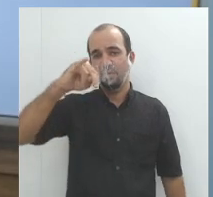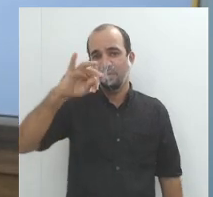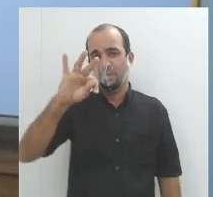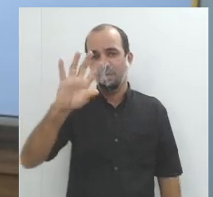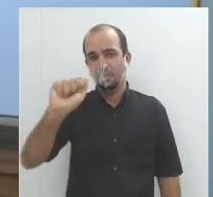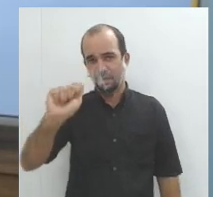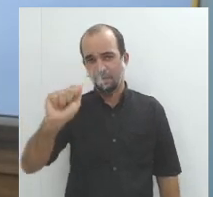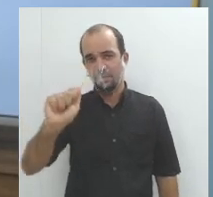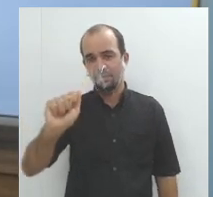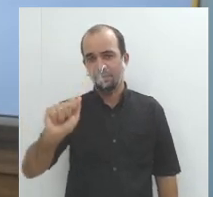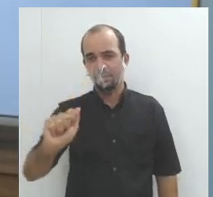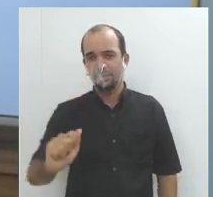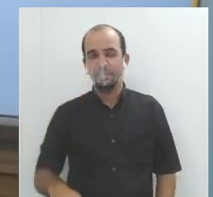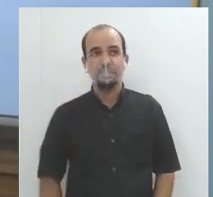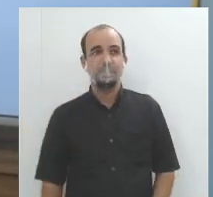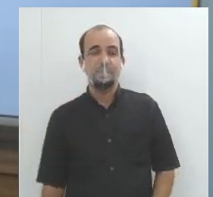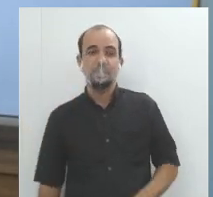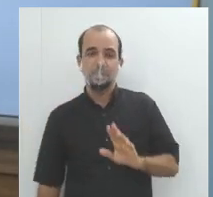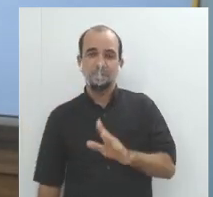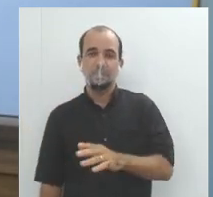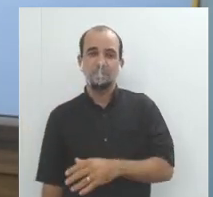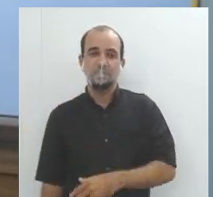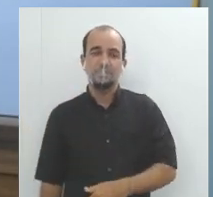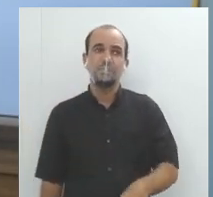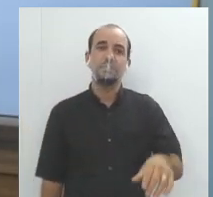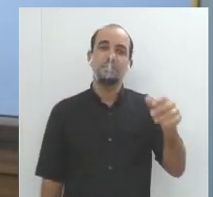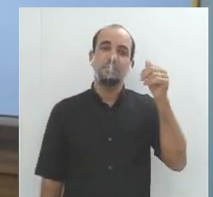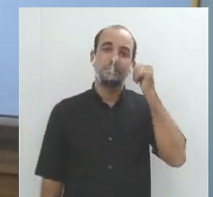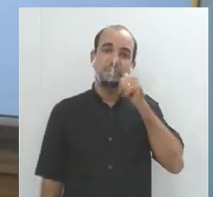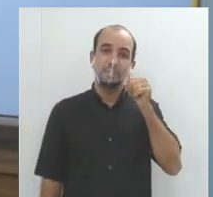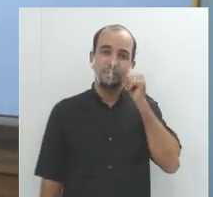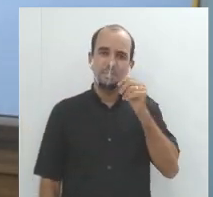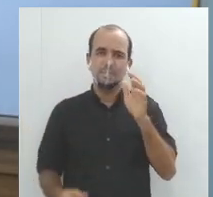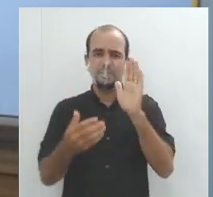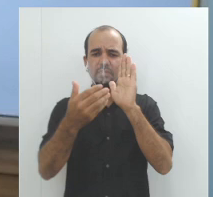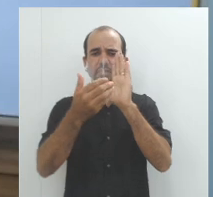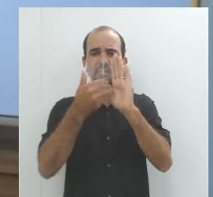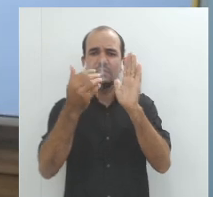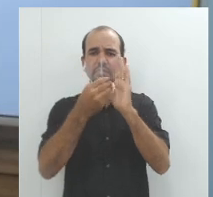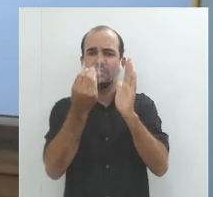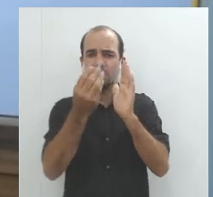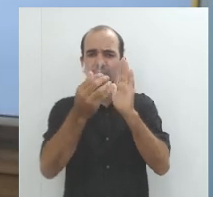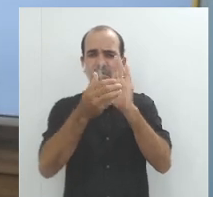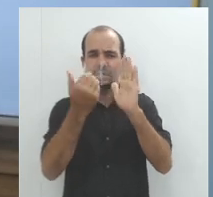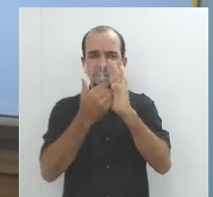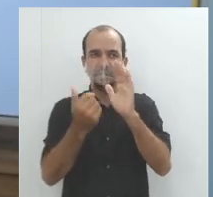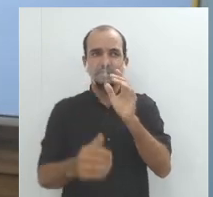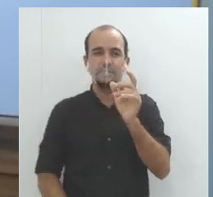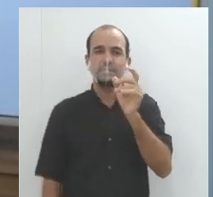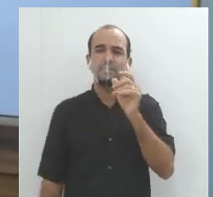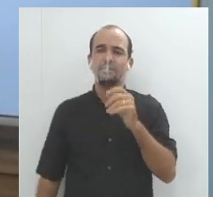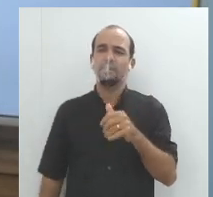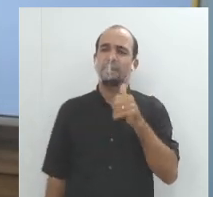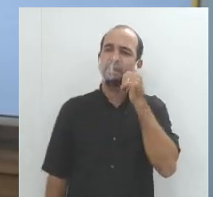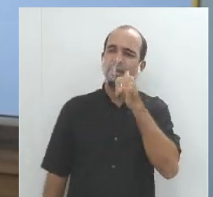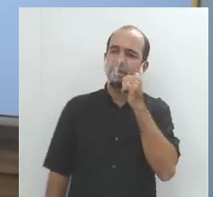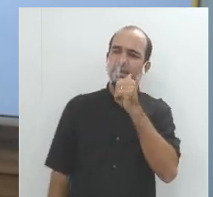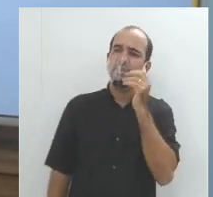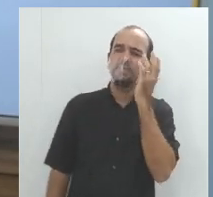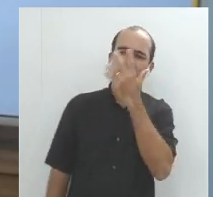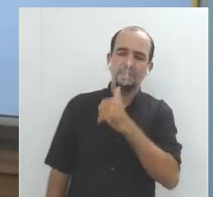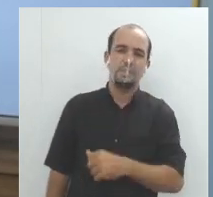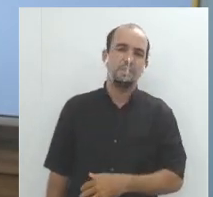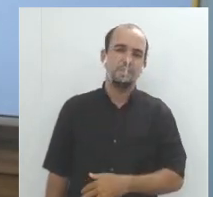frase? Ela é, vamos tirar o muito? Ela é bonita. Ela é bonita. Mas quando eu